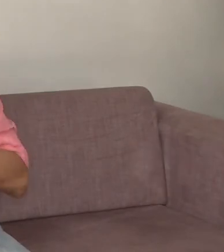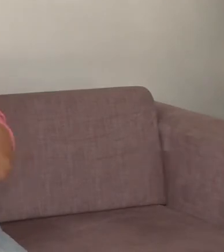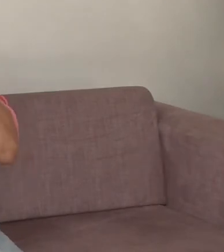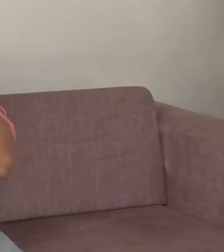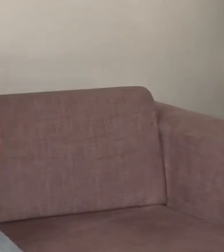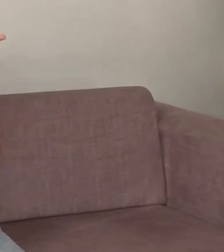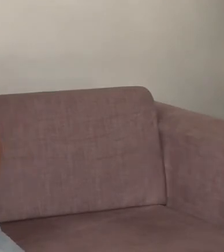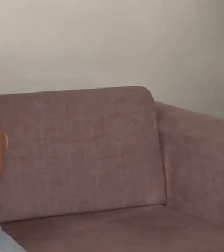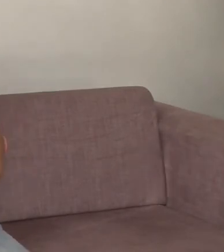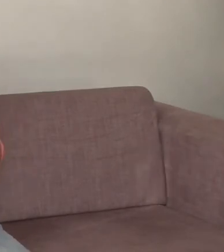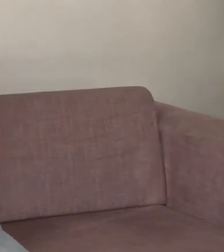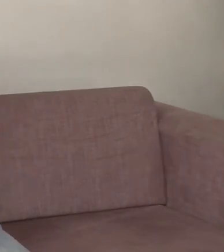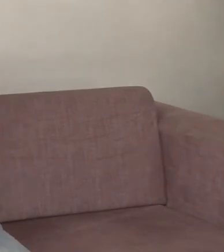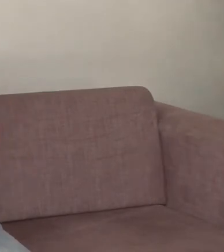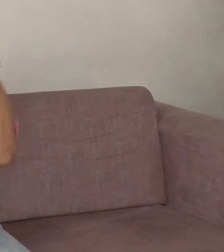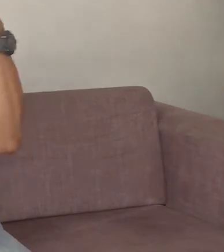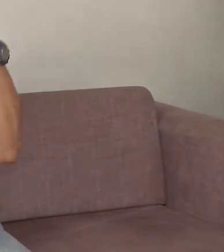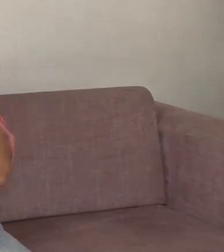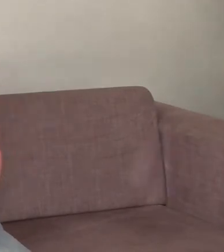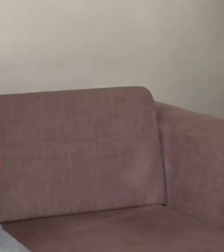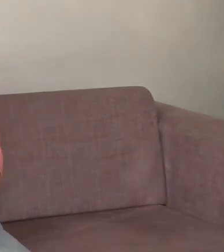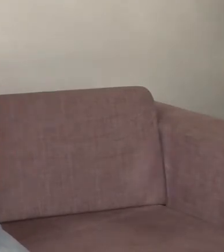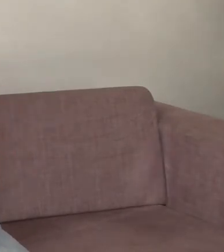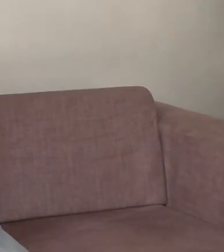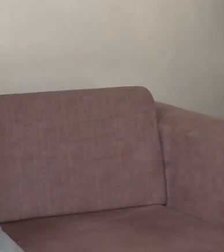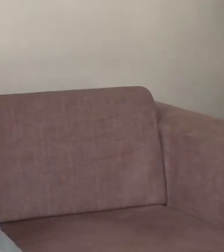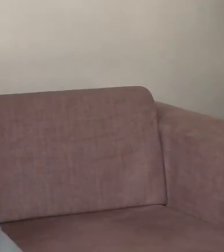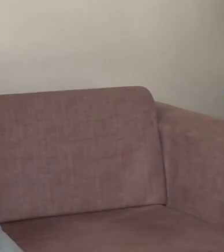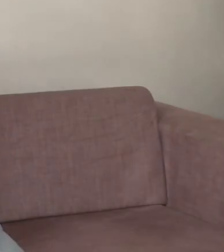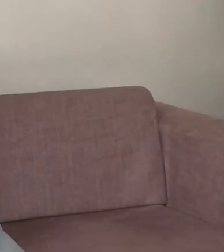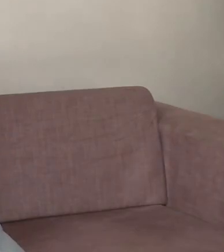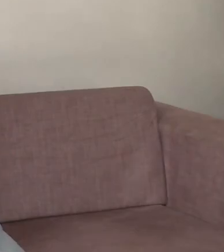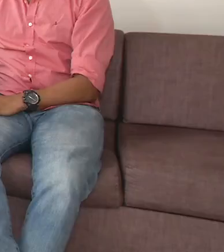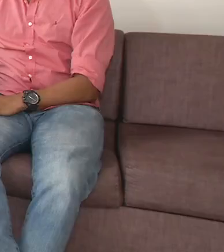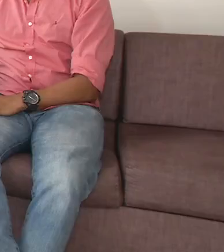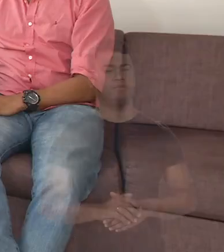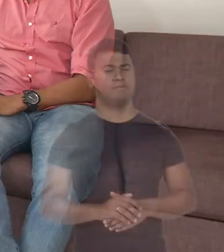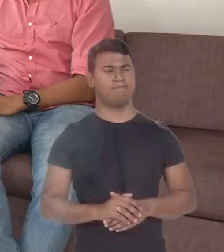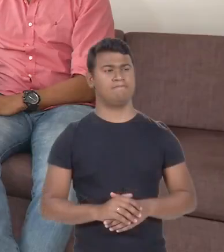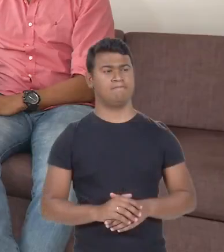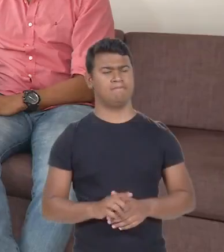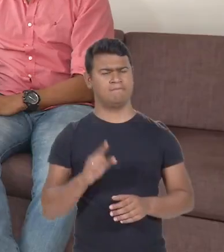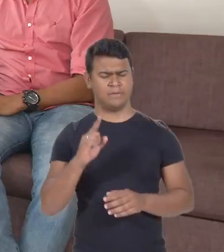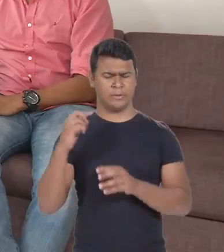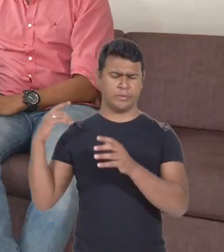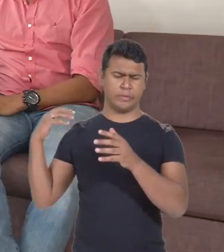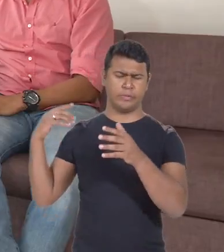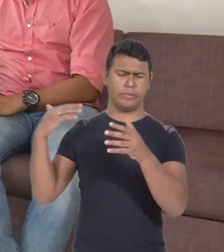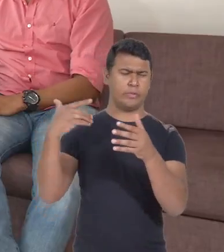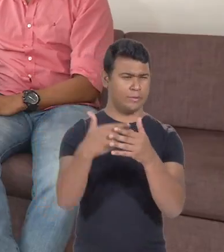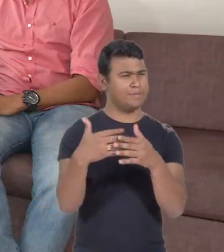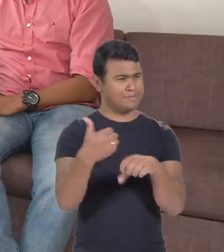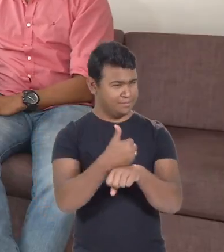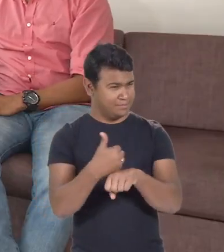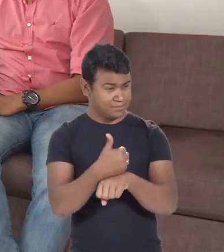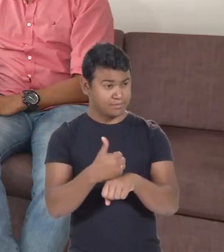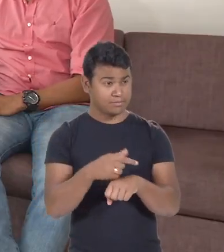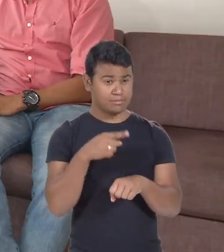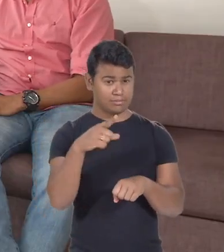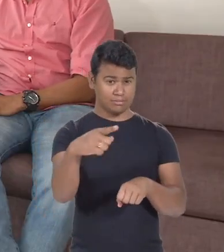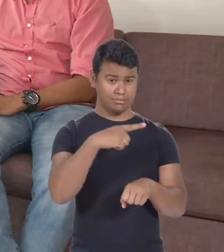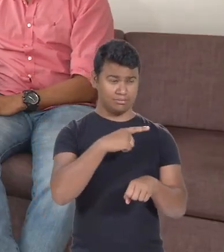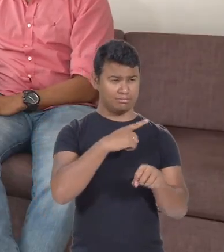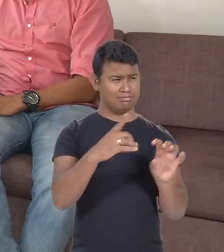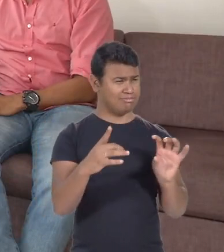português. E hoje eu uno os dois, meu trabalho como ator e professor. Toda a sua carreira profissional, né, ela está bastante